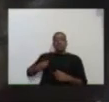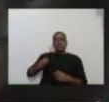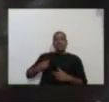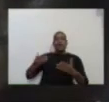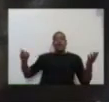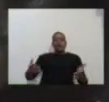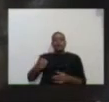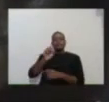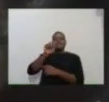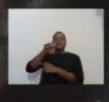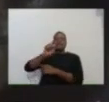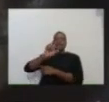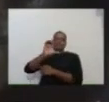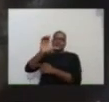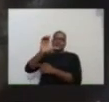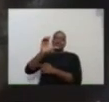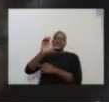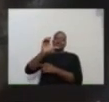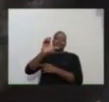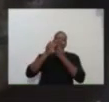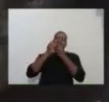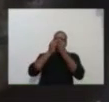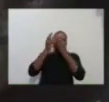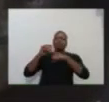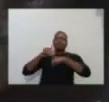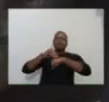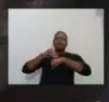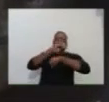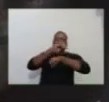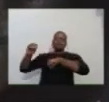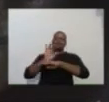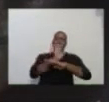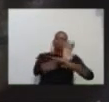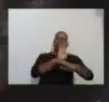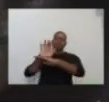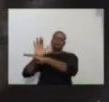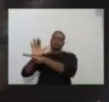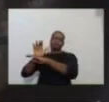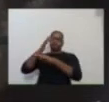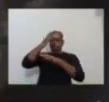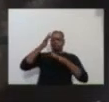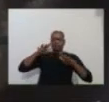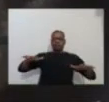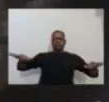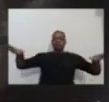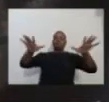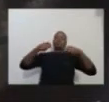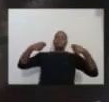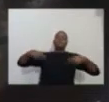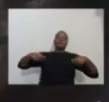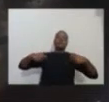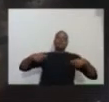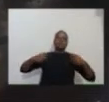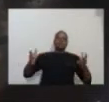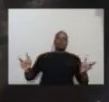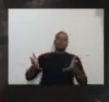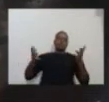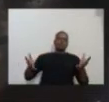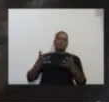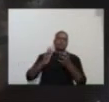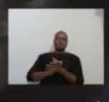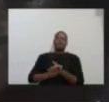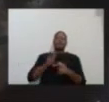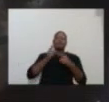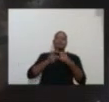e chegar a todo mundo que precisa desta motivação. Porque o que falta às vezes na pessoa para prosseguir